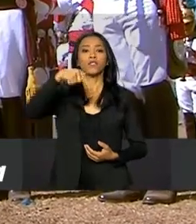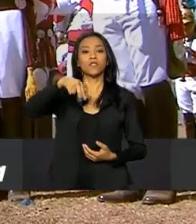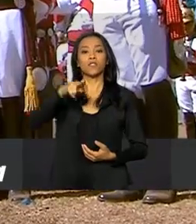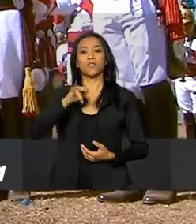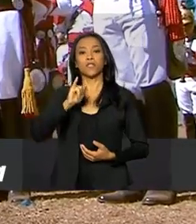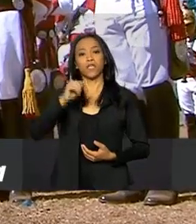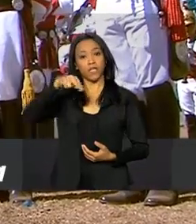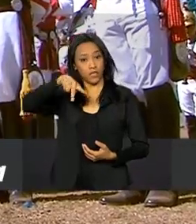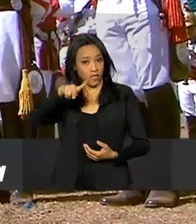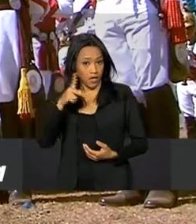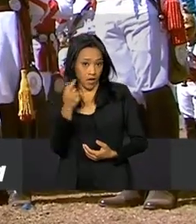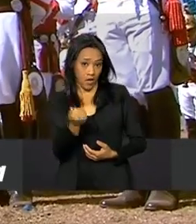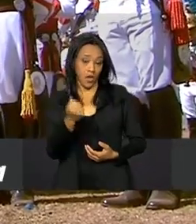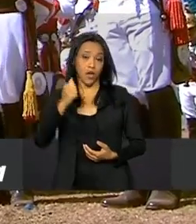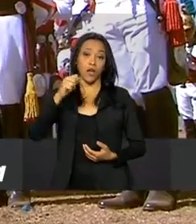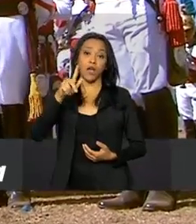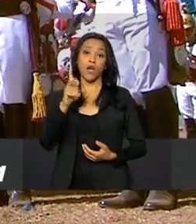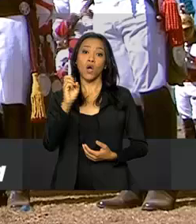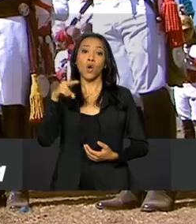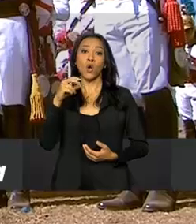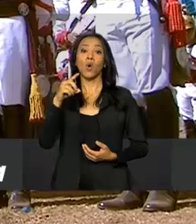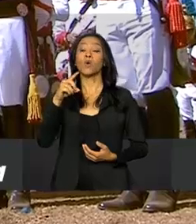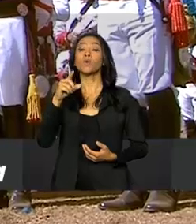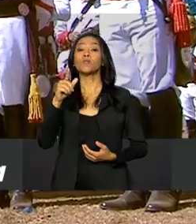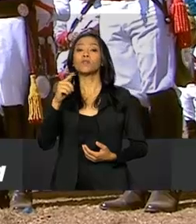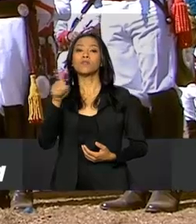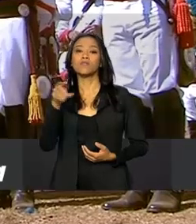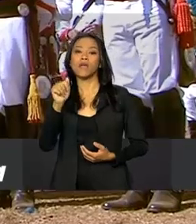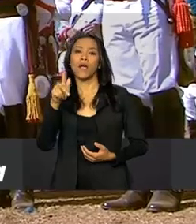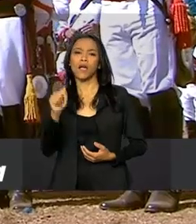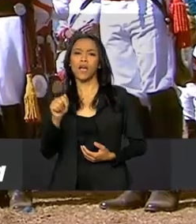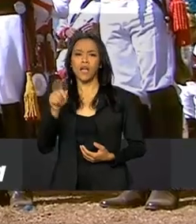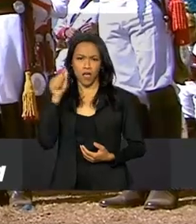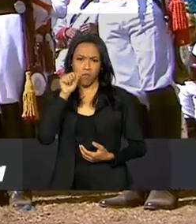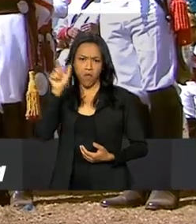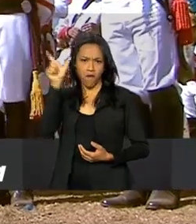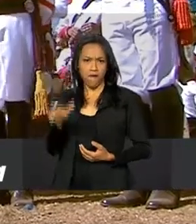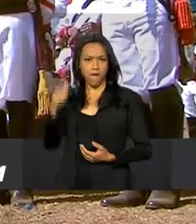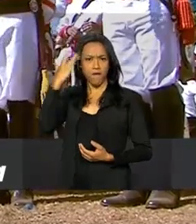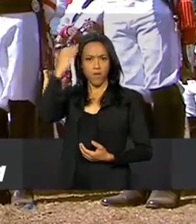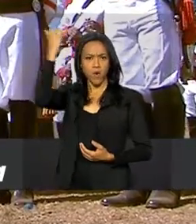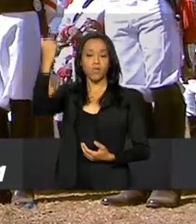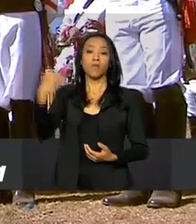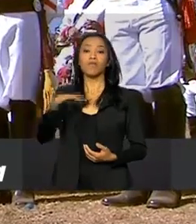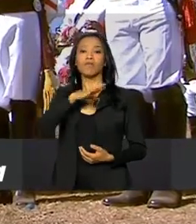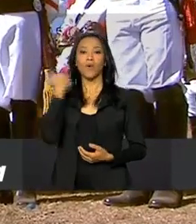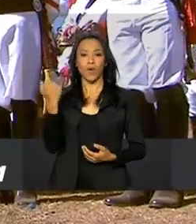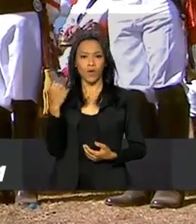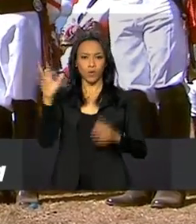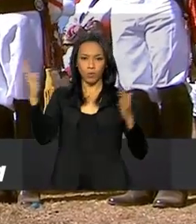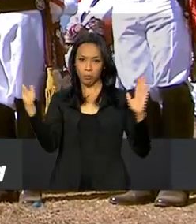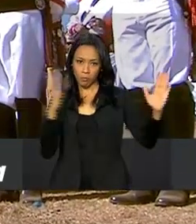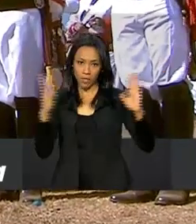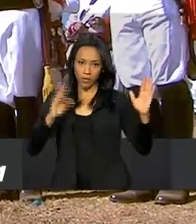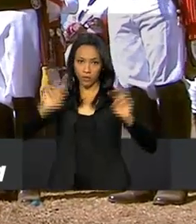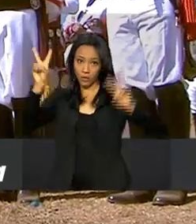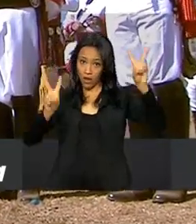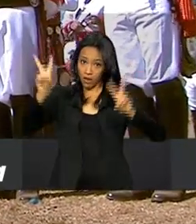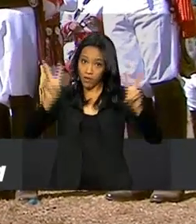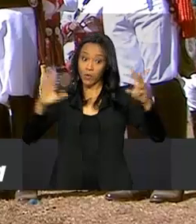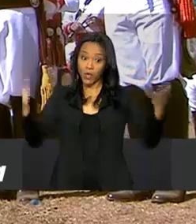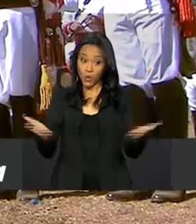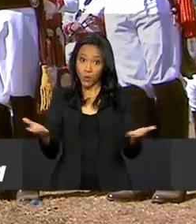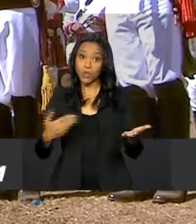Ó Abre Alas. Chiquinha morreu no carnaval. Foi a artista brasileira que deu origem ao que conhecemos hoje